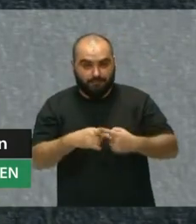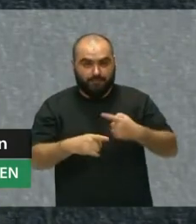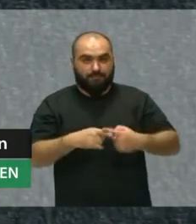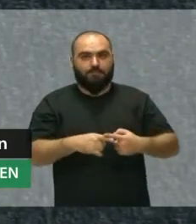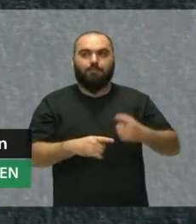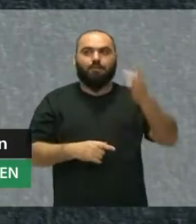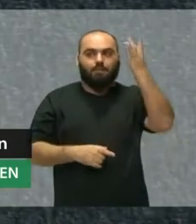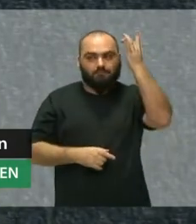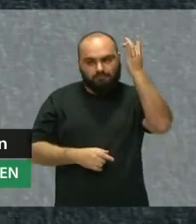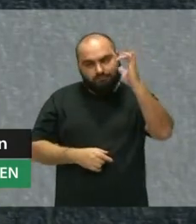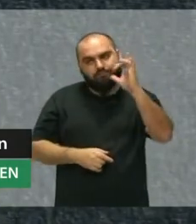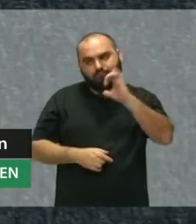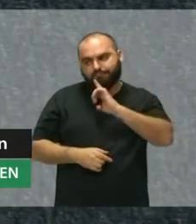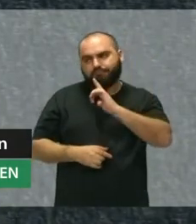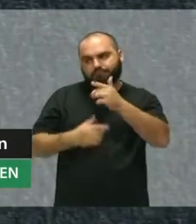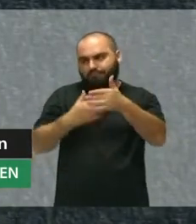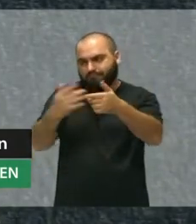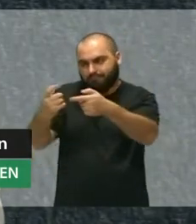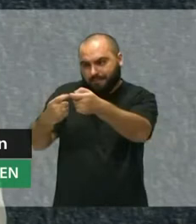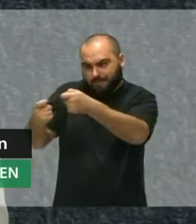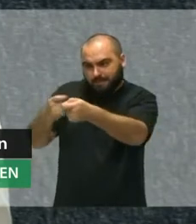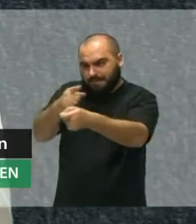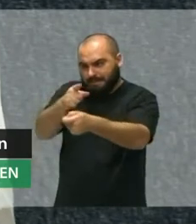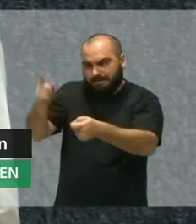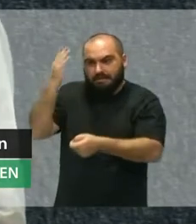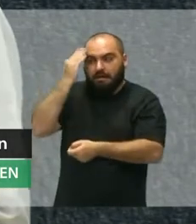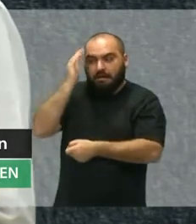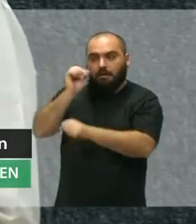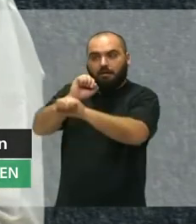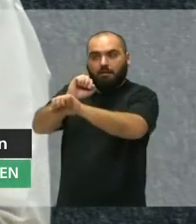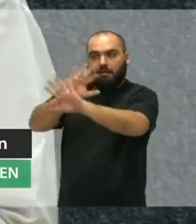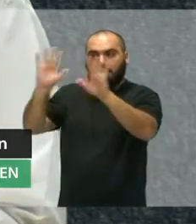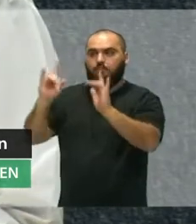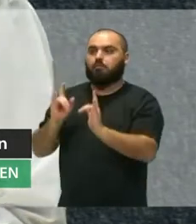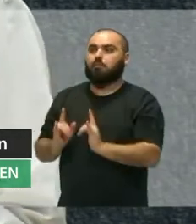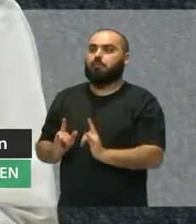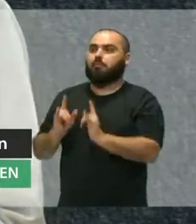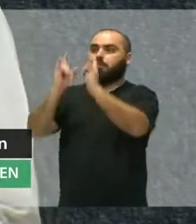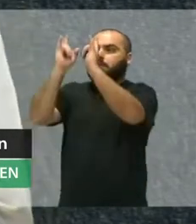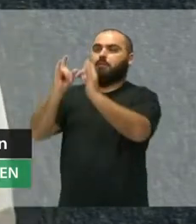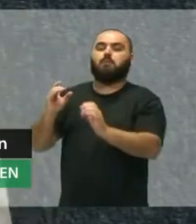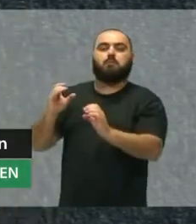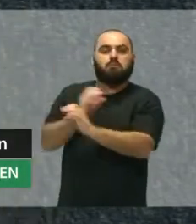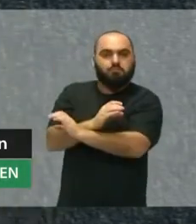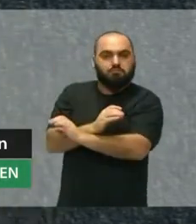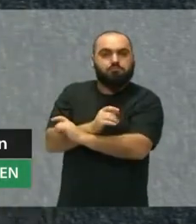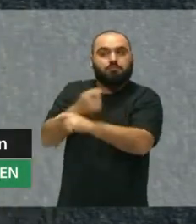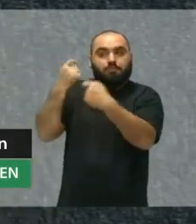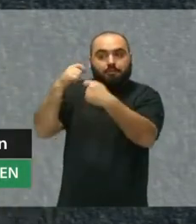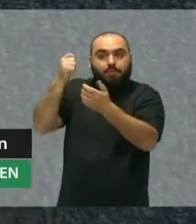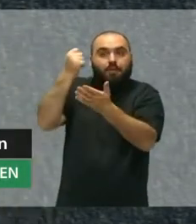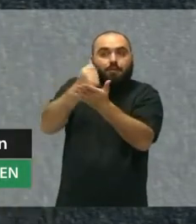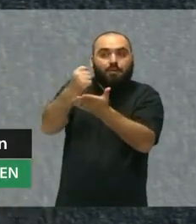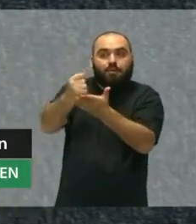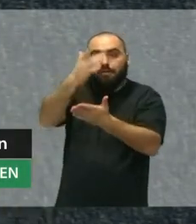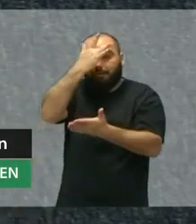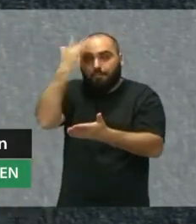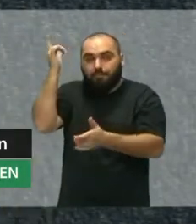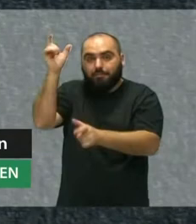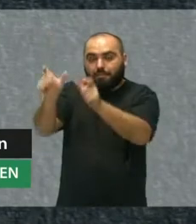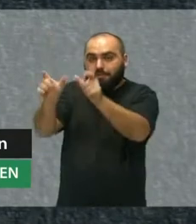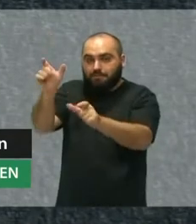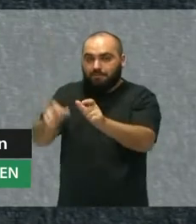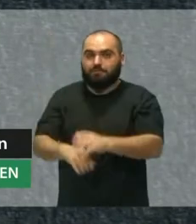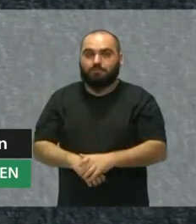qualquer administrador que esteja aqui presente deve entender que está bem, o prédio está pronto, nós precisamos contratar pessoas. O